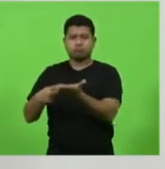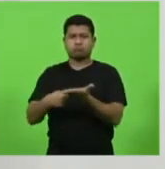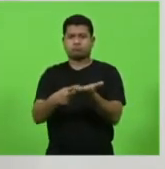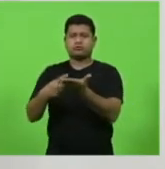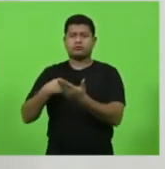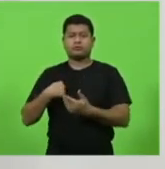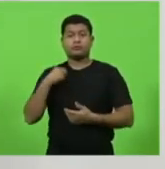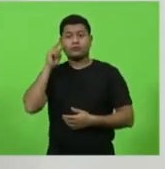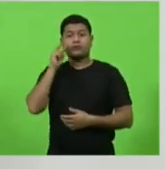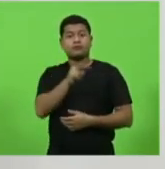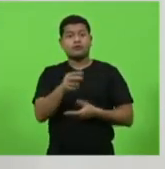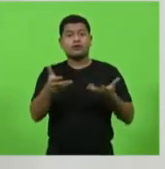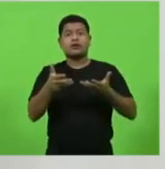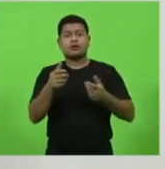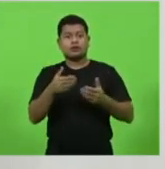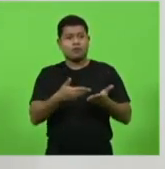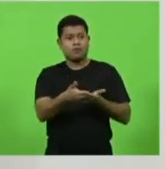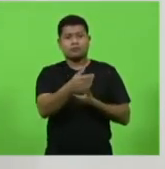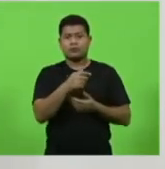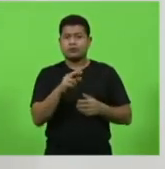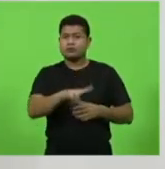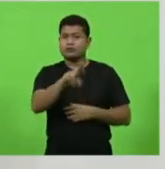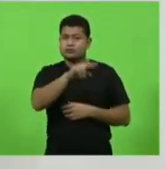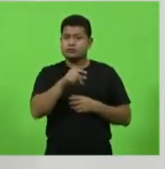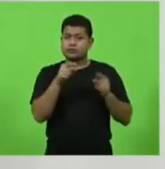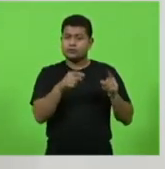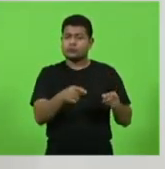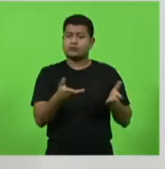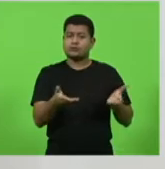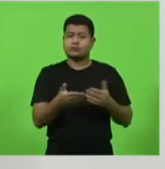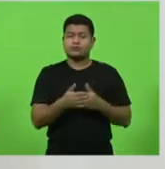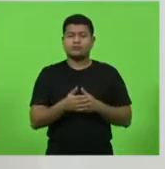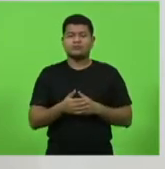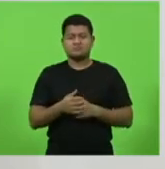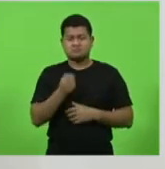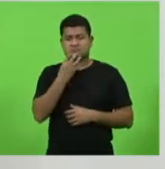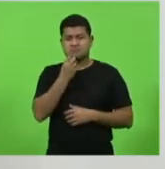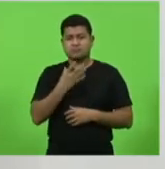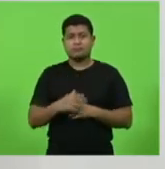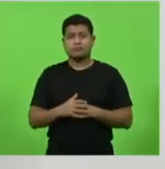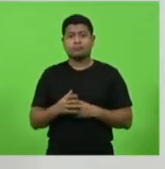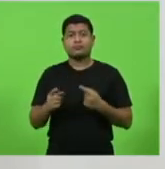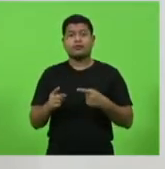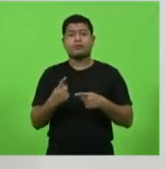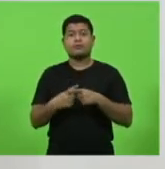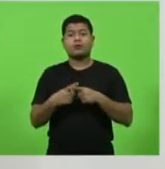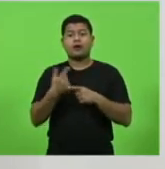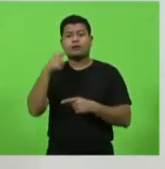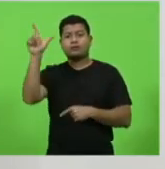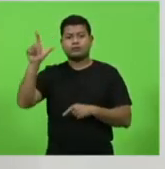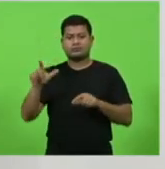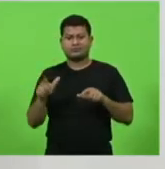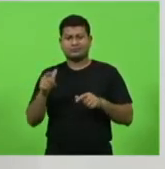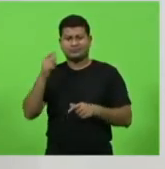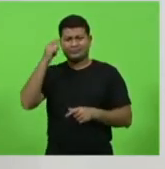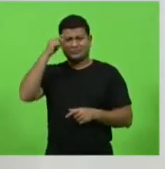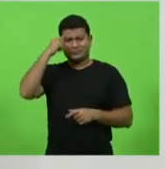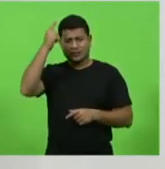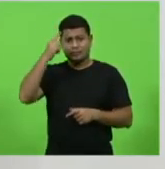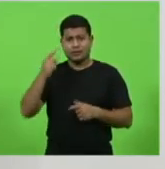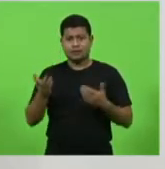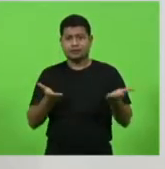nossa, que legal, porque a outra, deputada Ada, a outra licitação deu sem interesse,